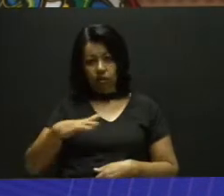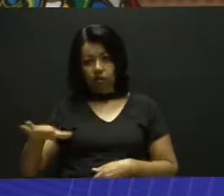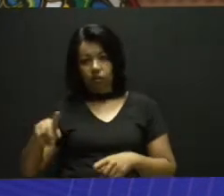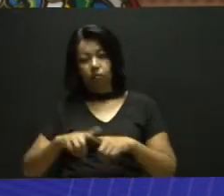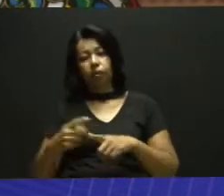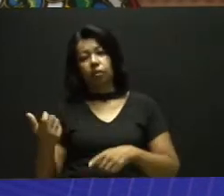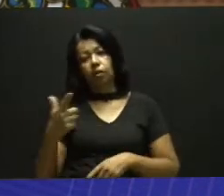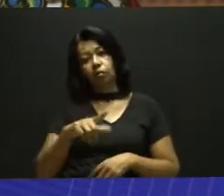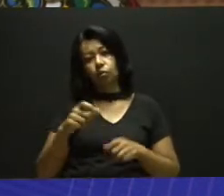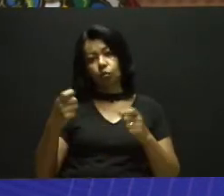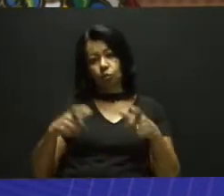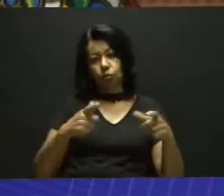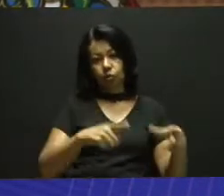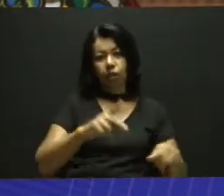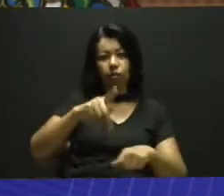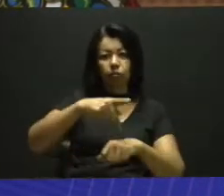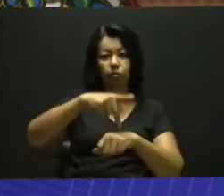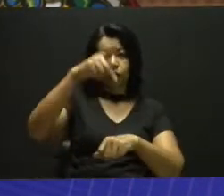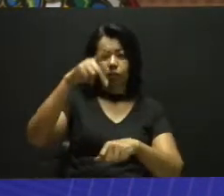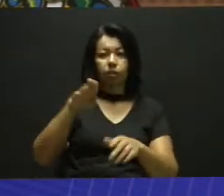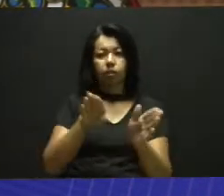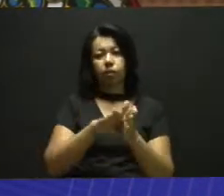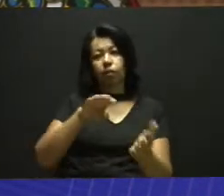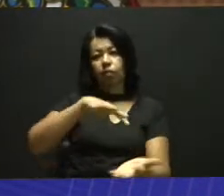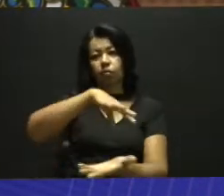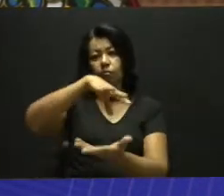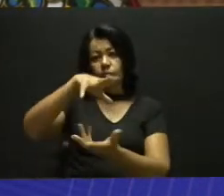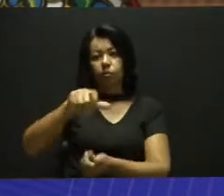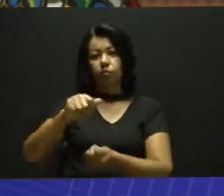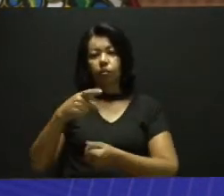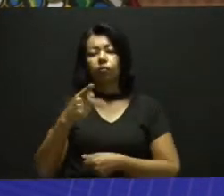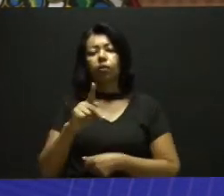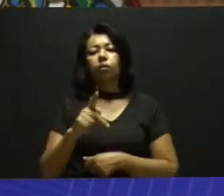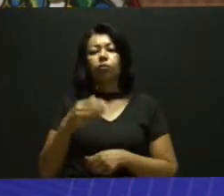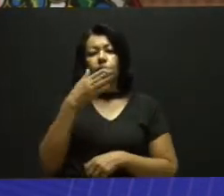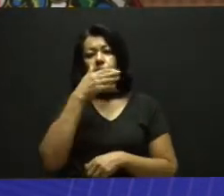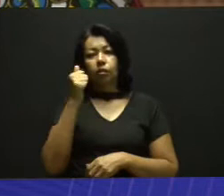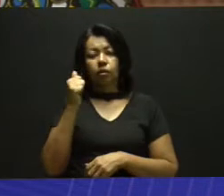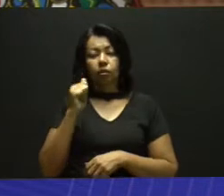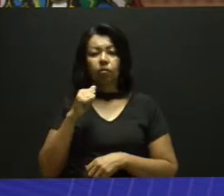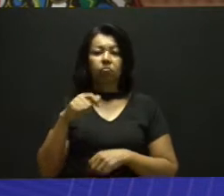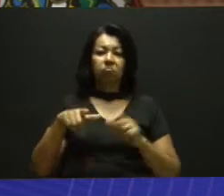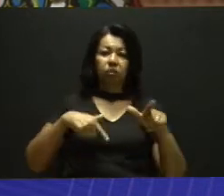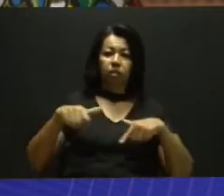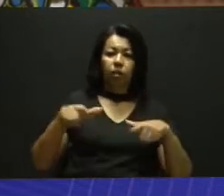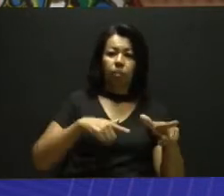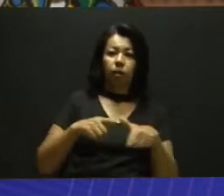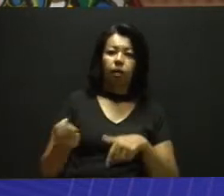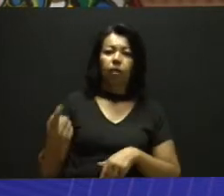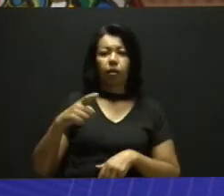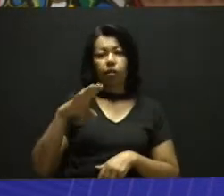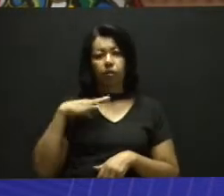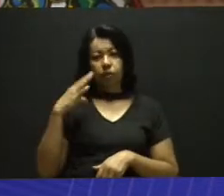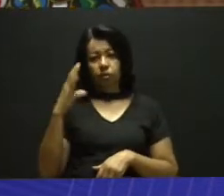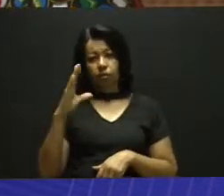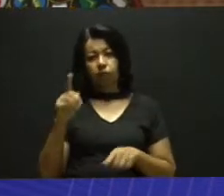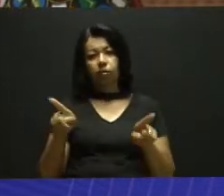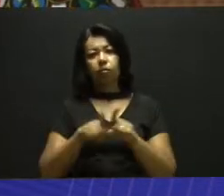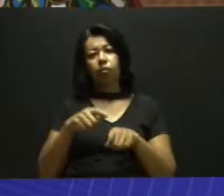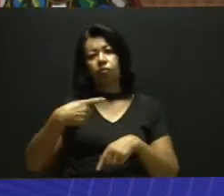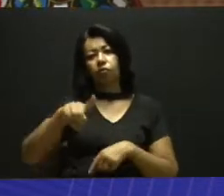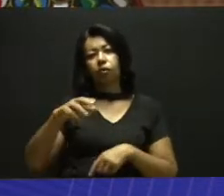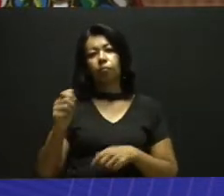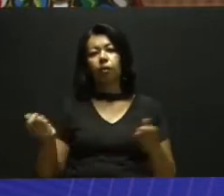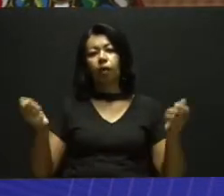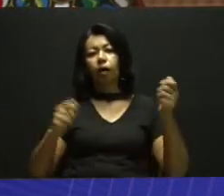diversos lugares do país e até do mundo devido a seu aprimoramento profissional sua carreira em cubatão se estendeu também pela banda